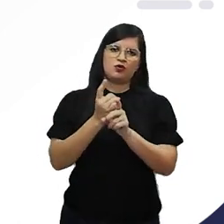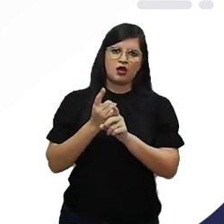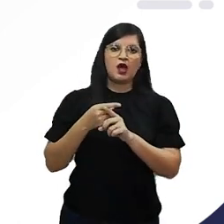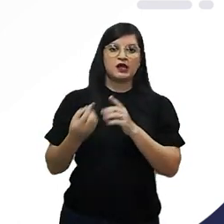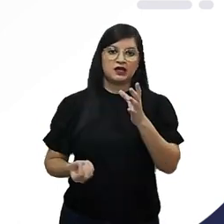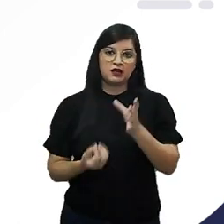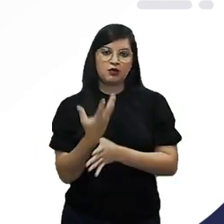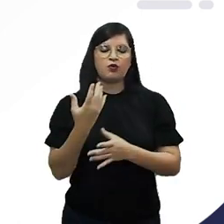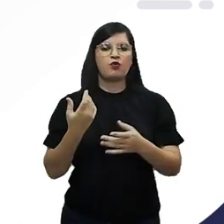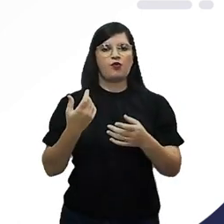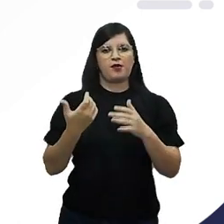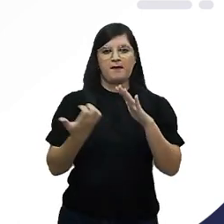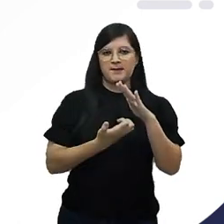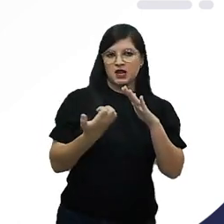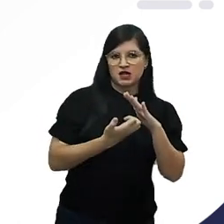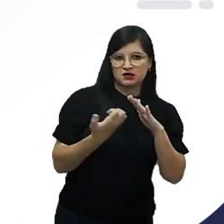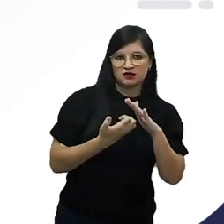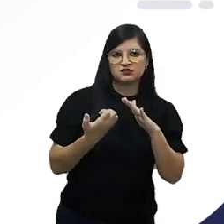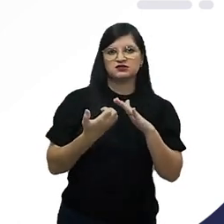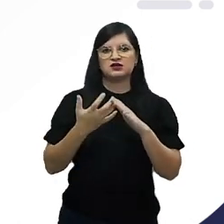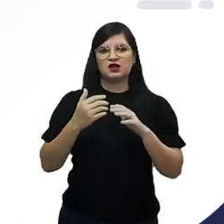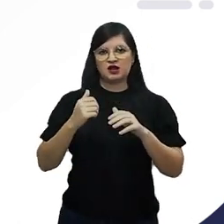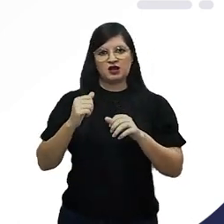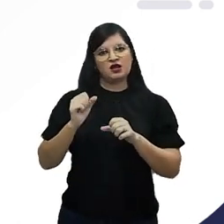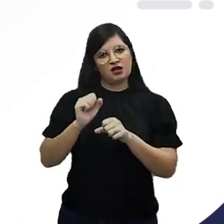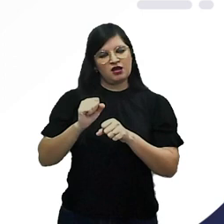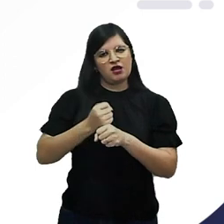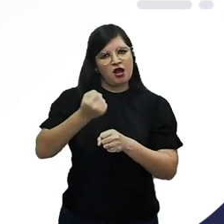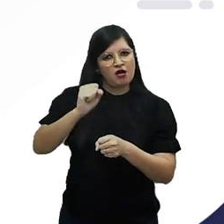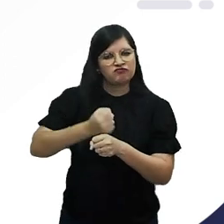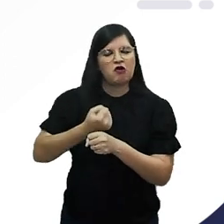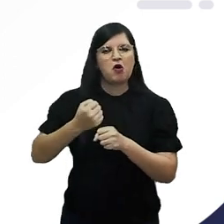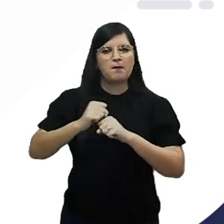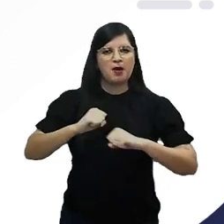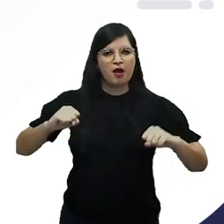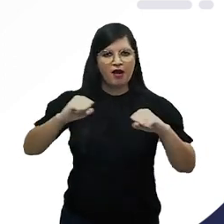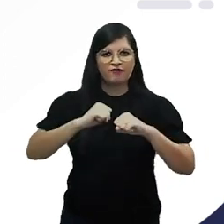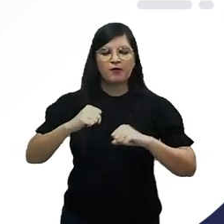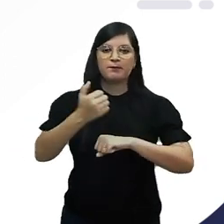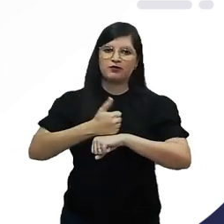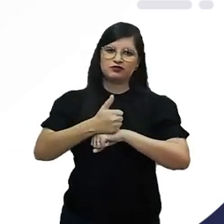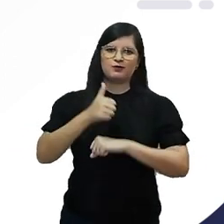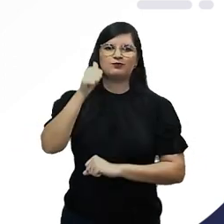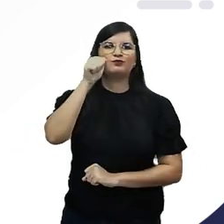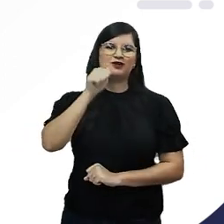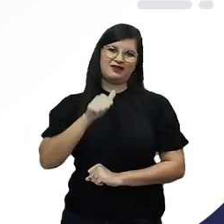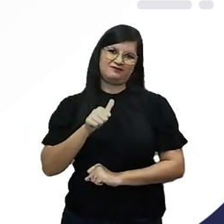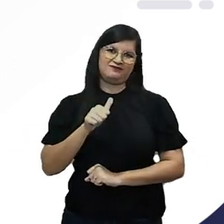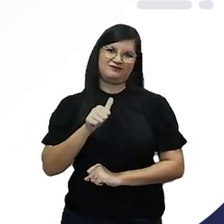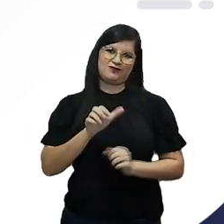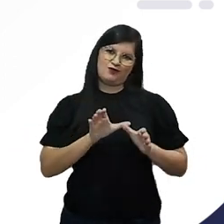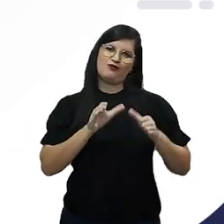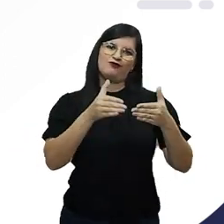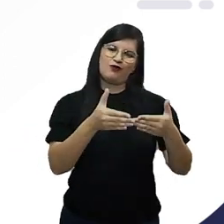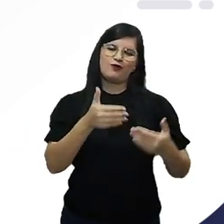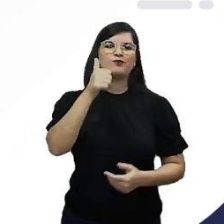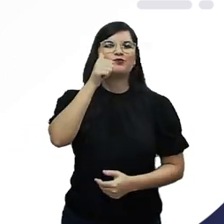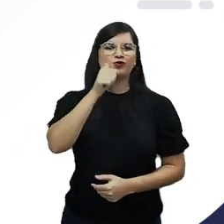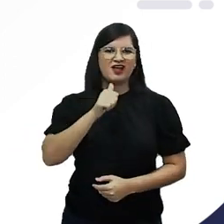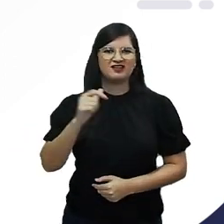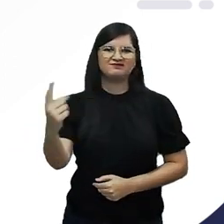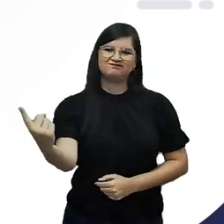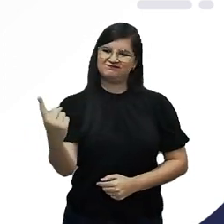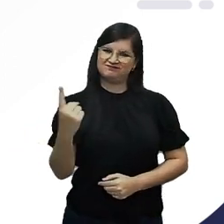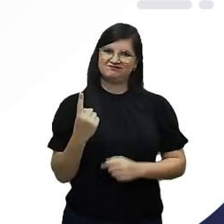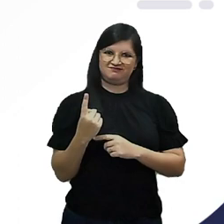negócios a criarem uma empresa de reformas composta por profissionais mulheres para clientes mulheres. Perceba